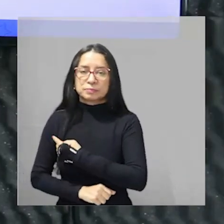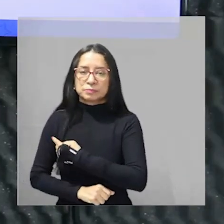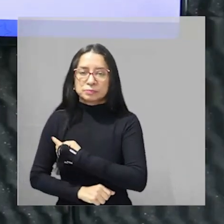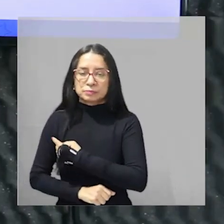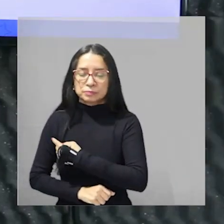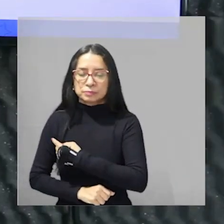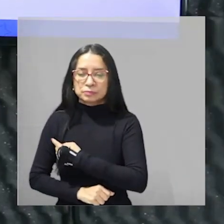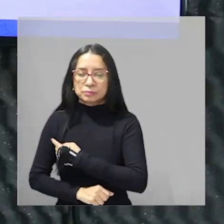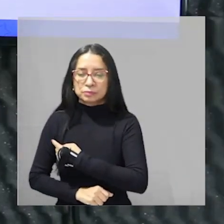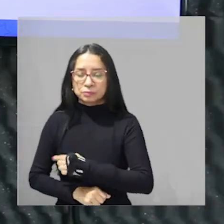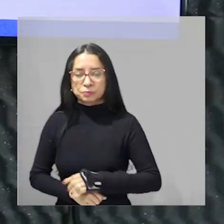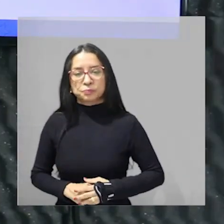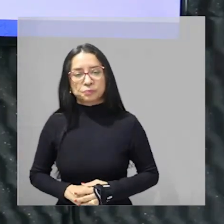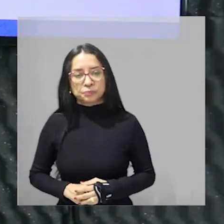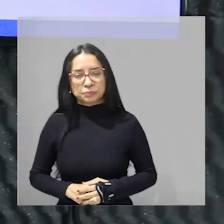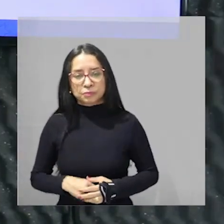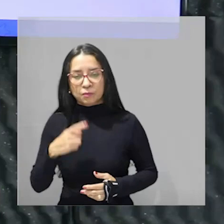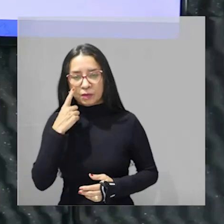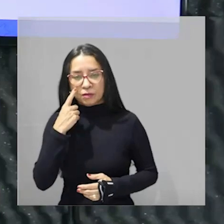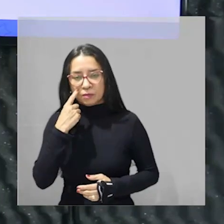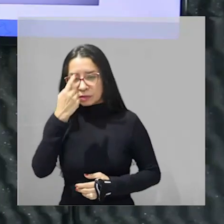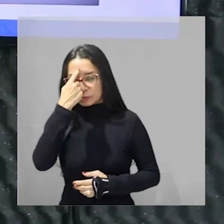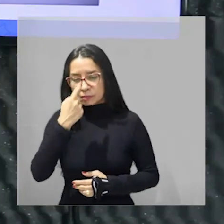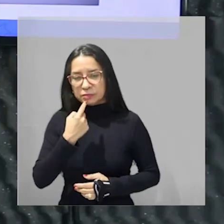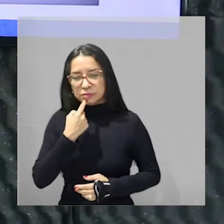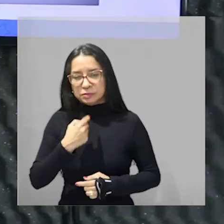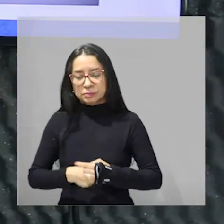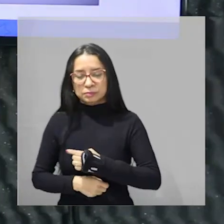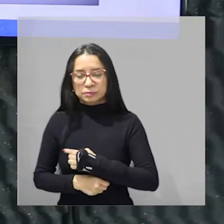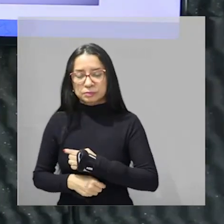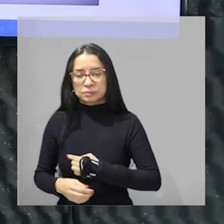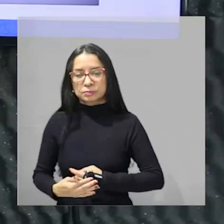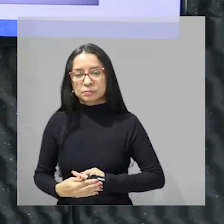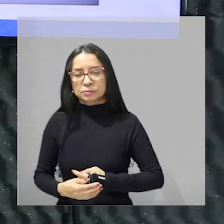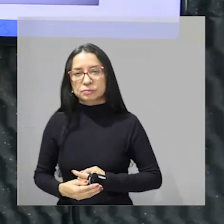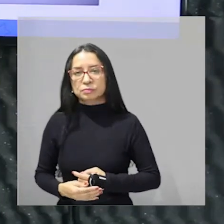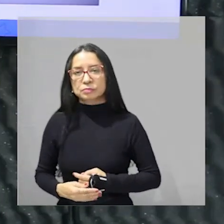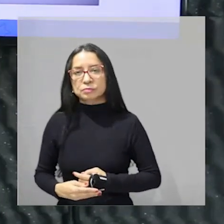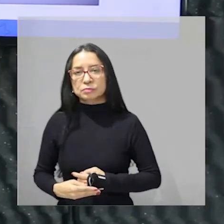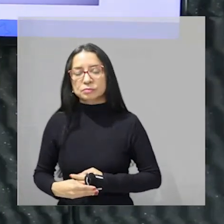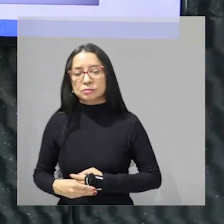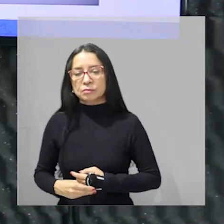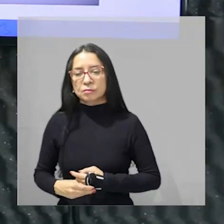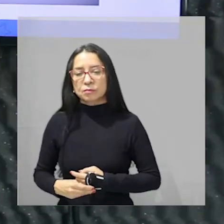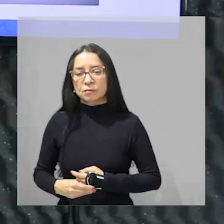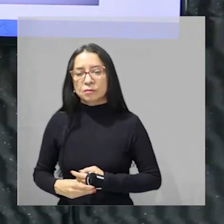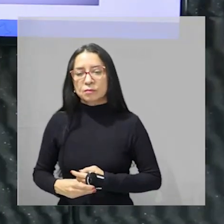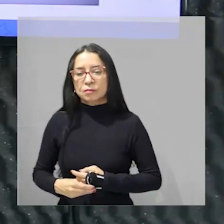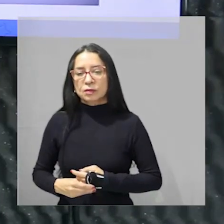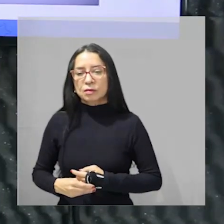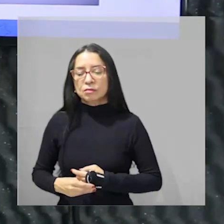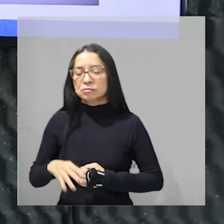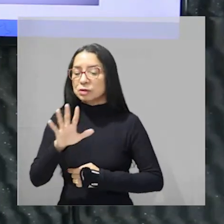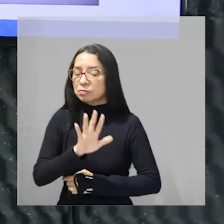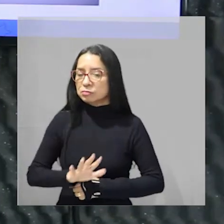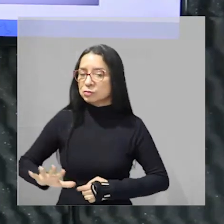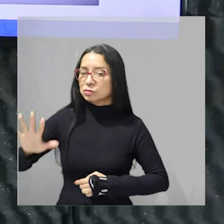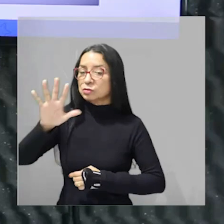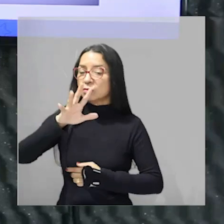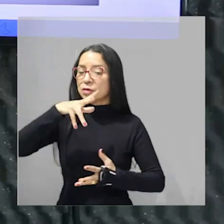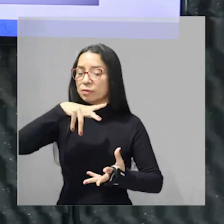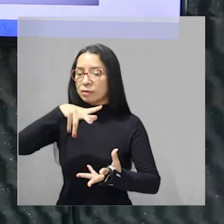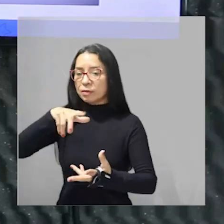Mais um processo seletivo. Vamos analisar agora a imagem. O que a imagem nos diz? Nós temos um mapa mundi muito claro, sendo